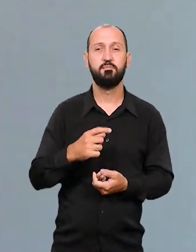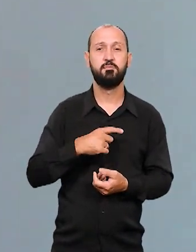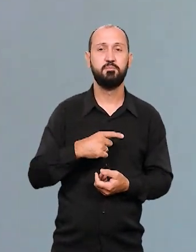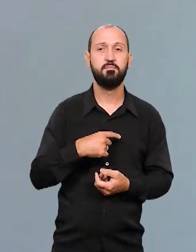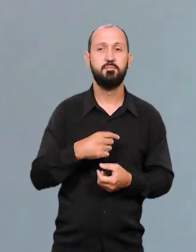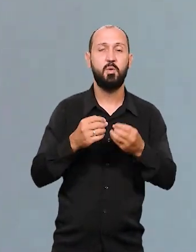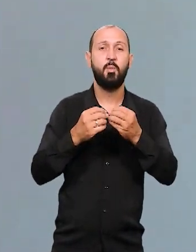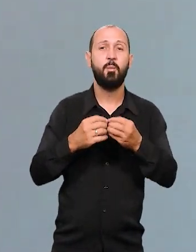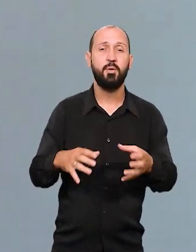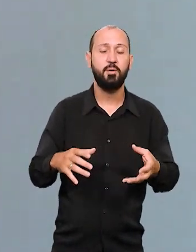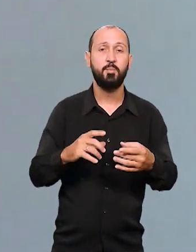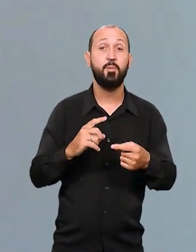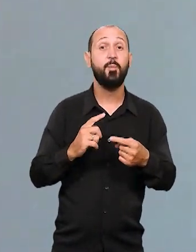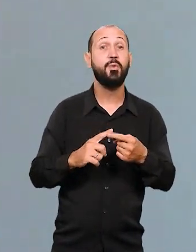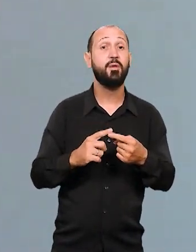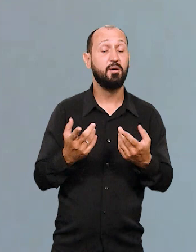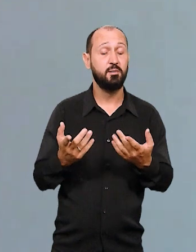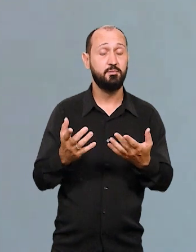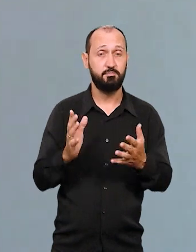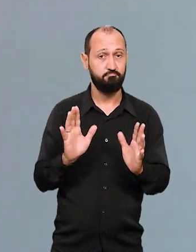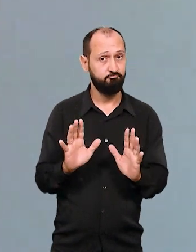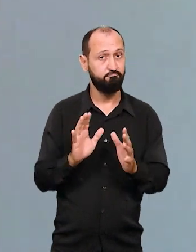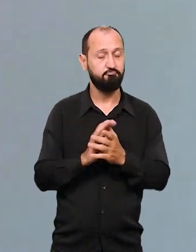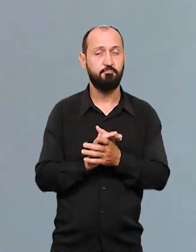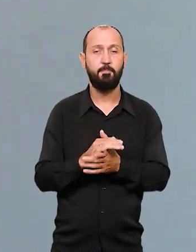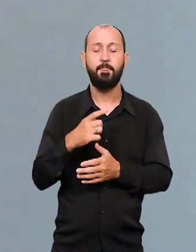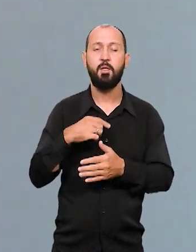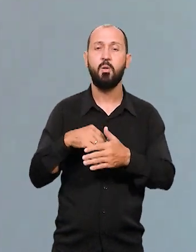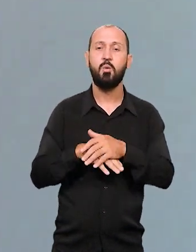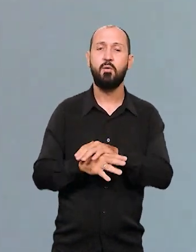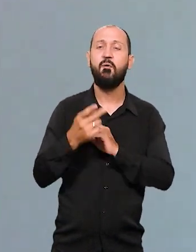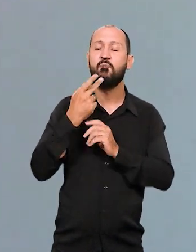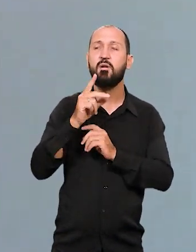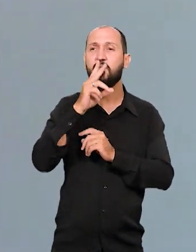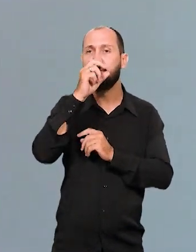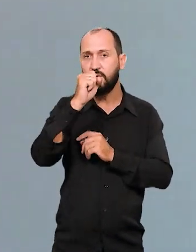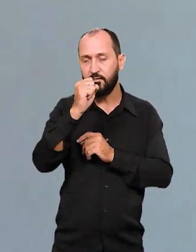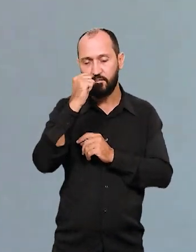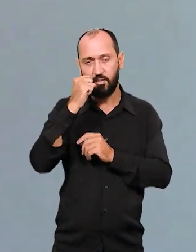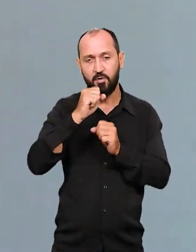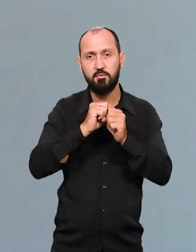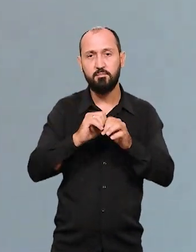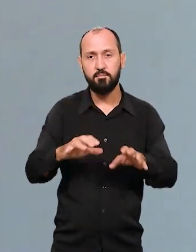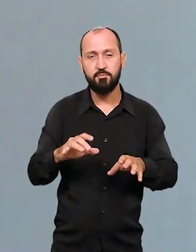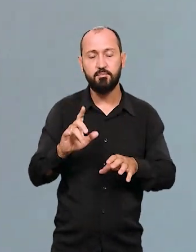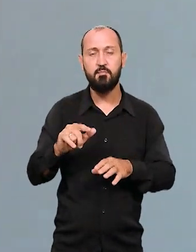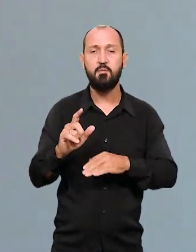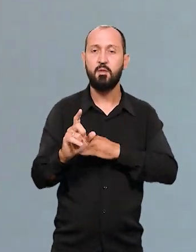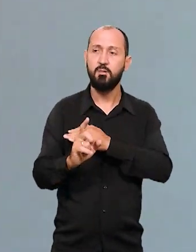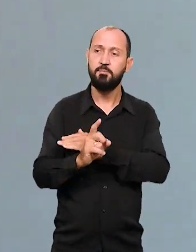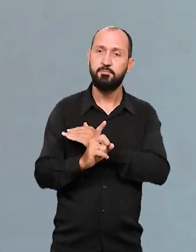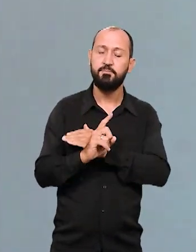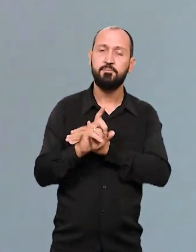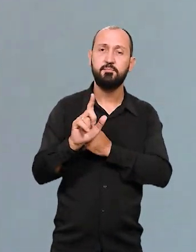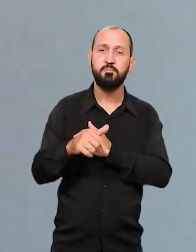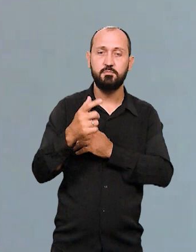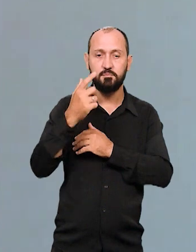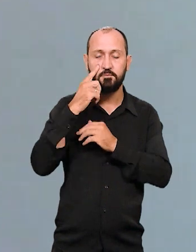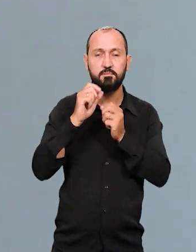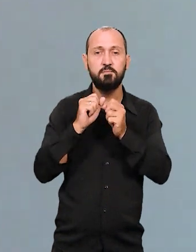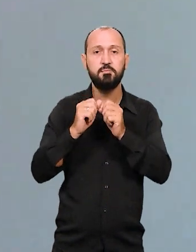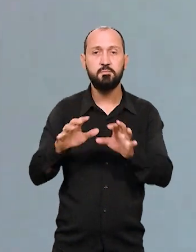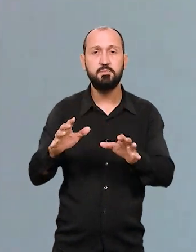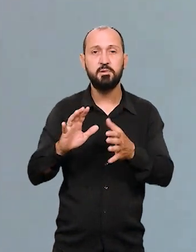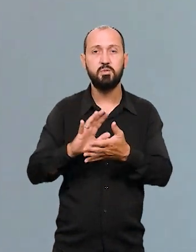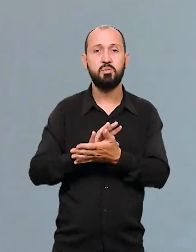tem tido um prejuízo muito grande, tanto que nós costumamos dizer que mais forte do que a epidemia de HIV é